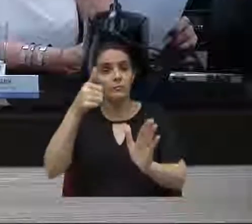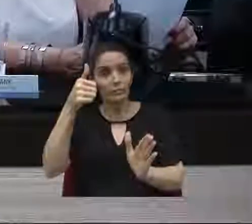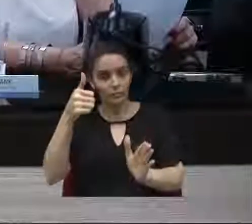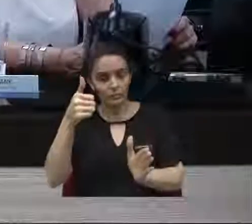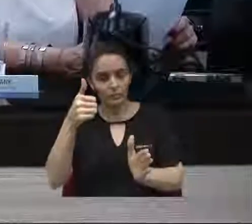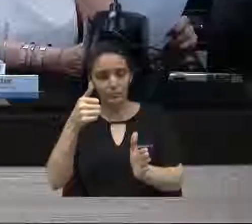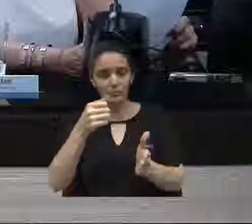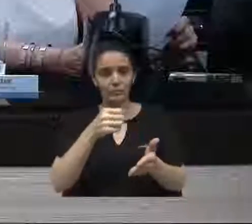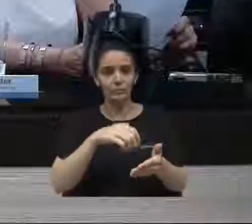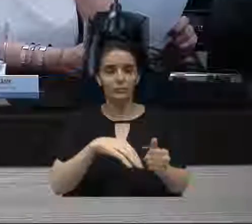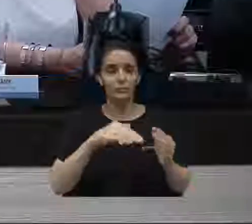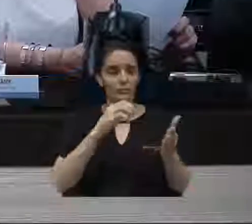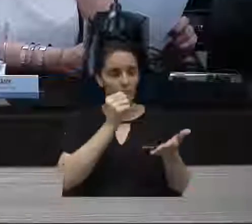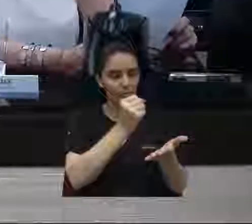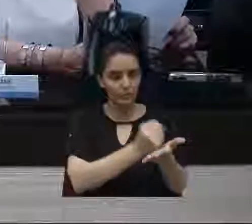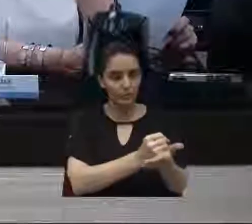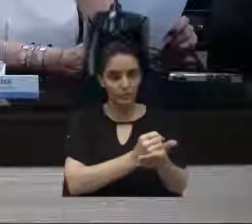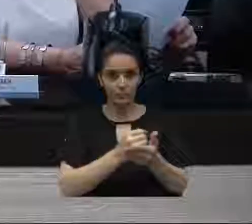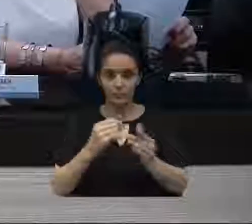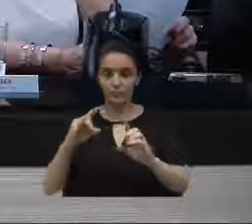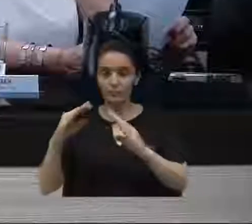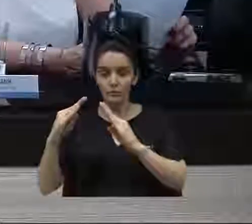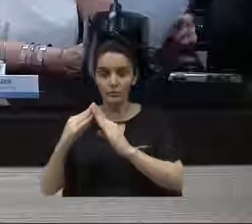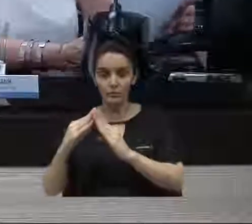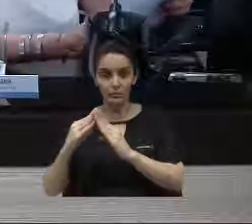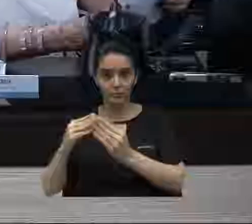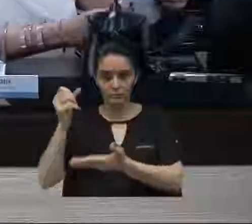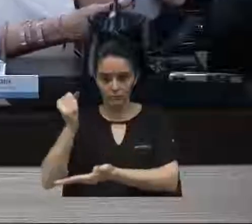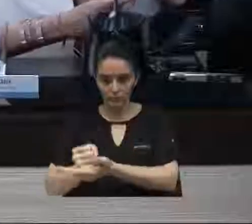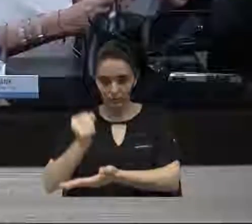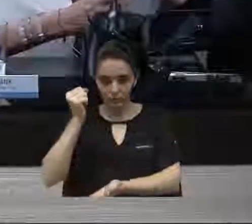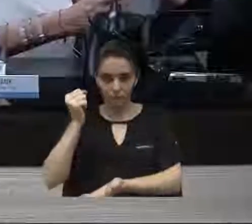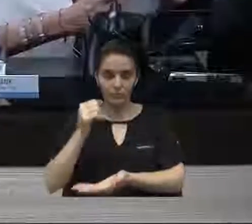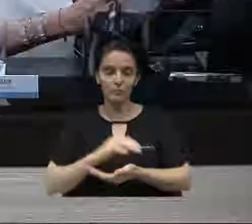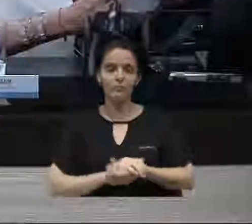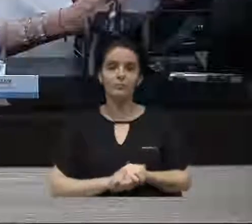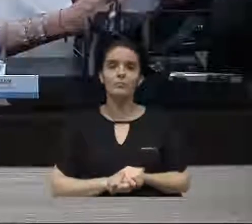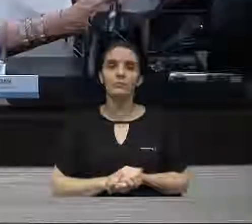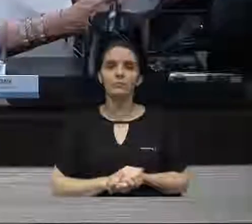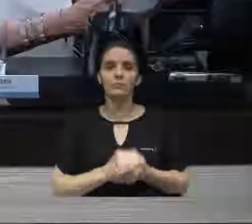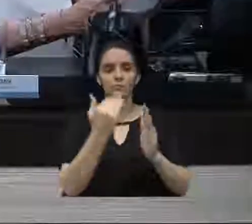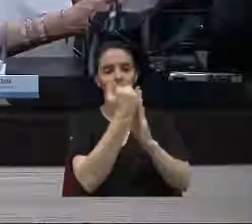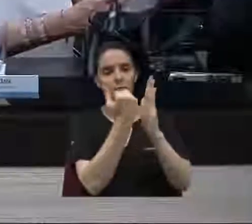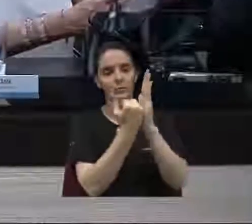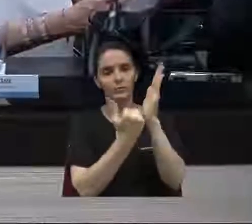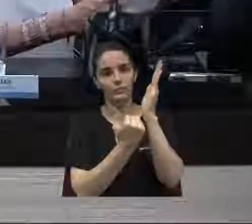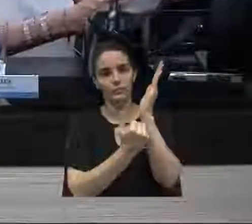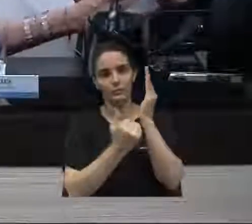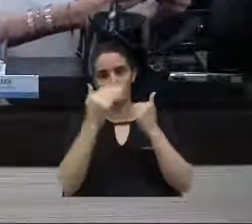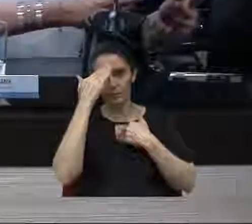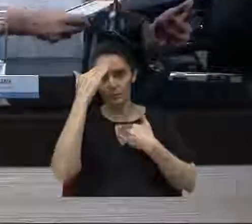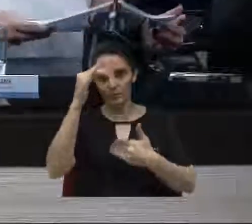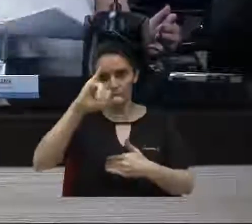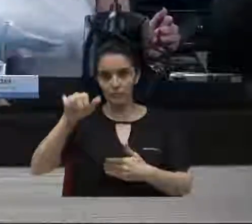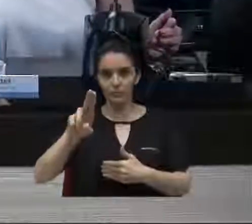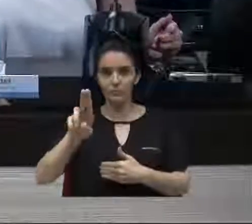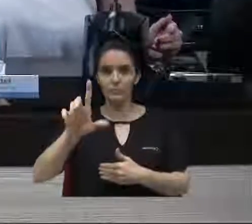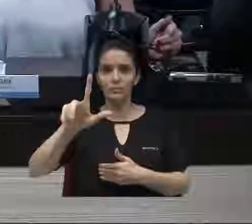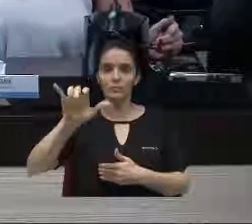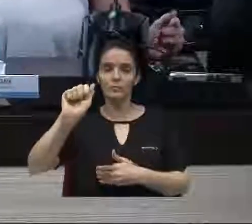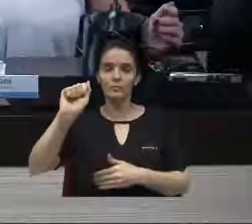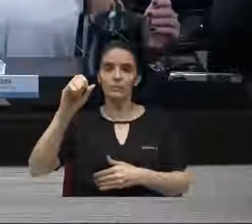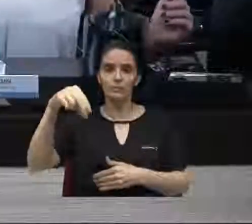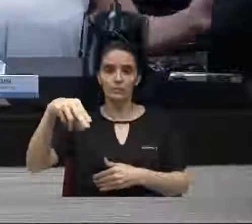cartório de registro de imóveis. Seguem a lista em anexo, respeitosamente, Juliano Forte, diretor de